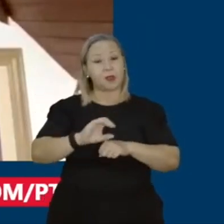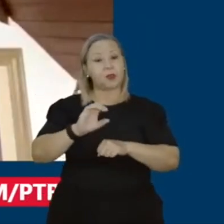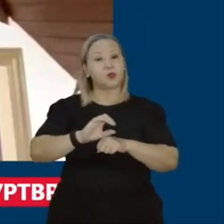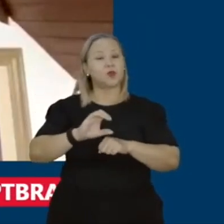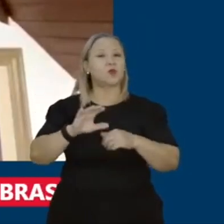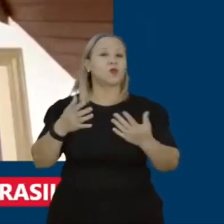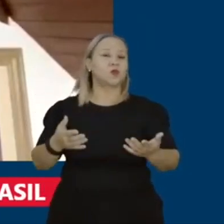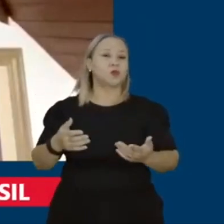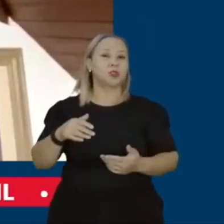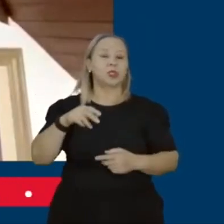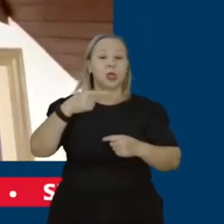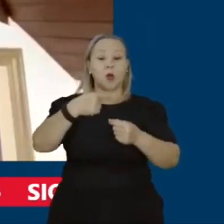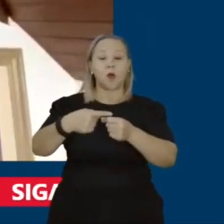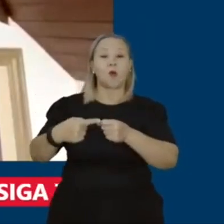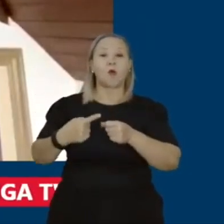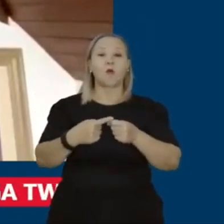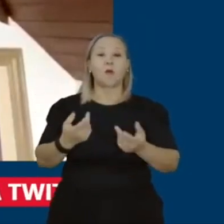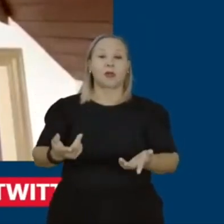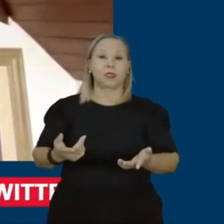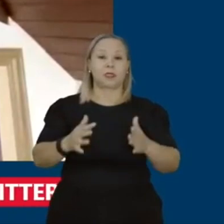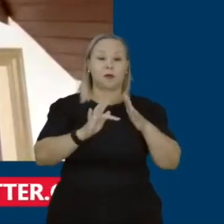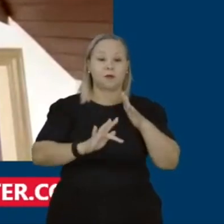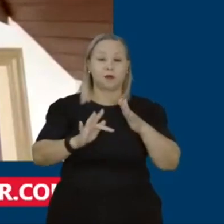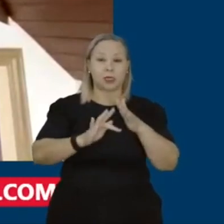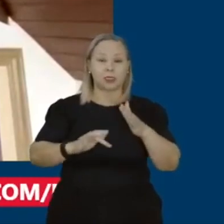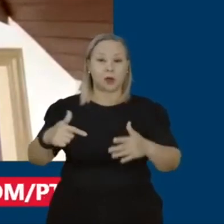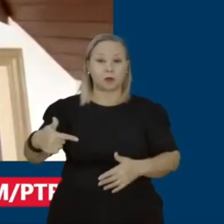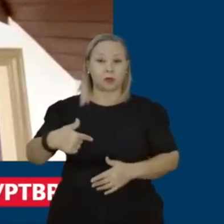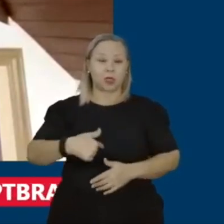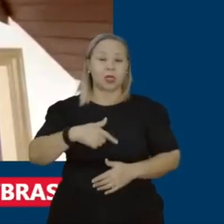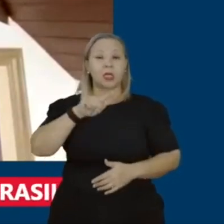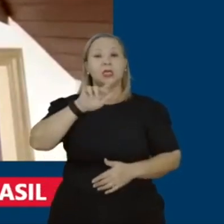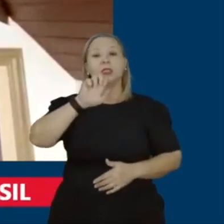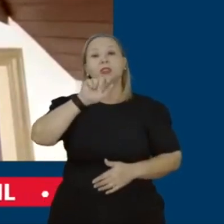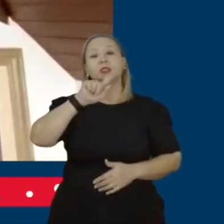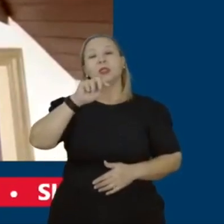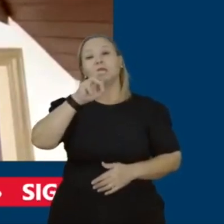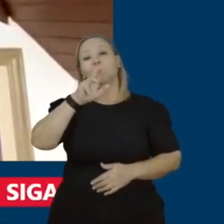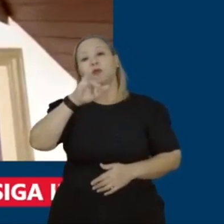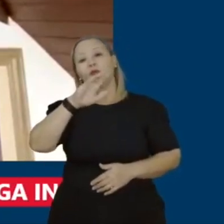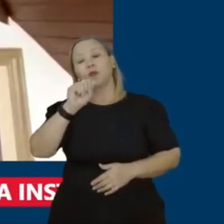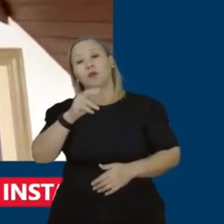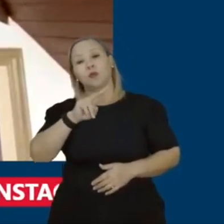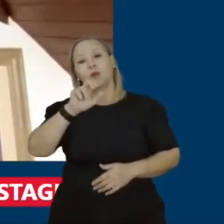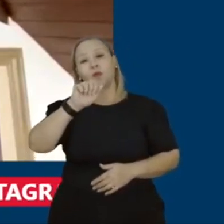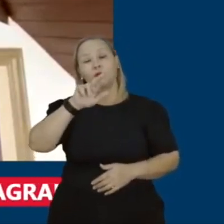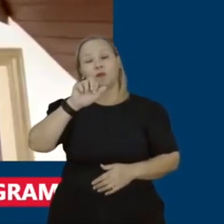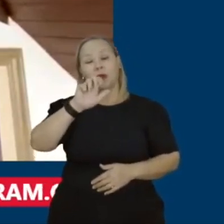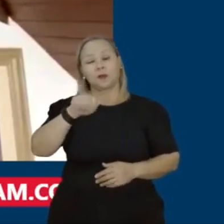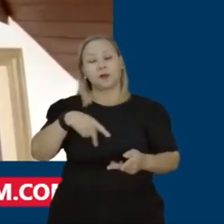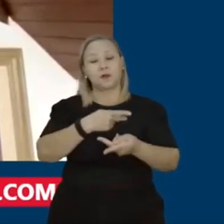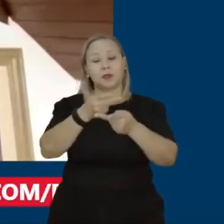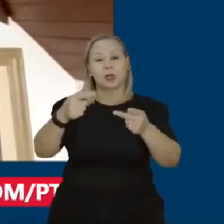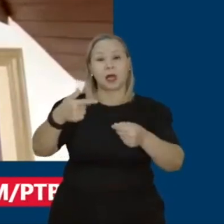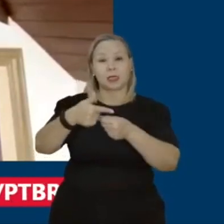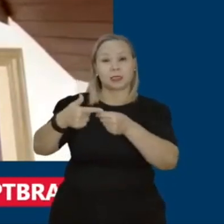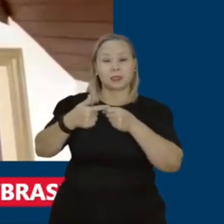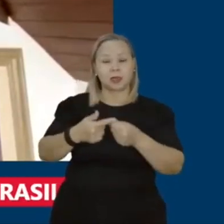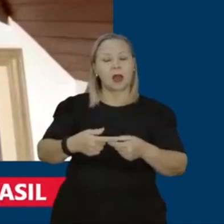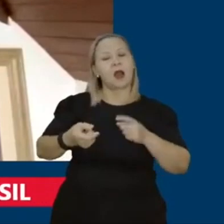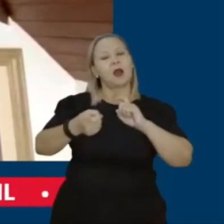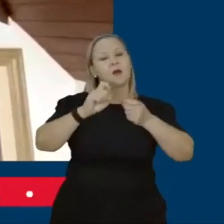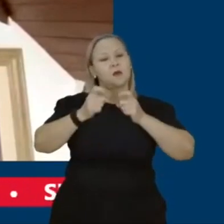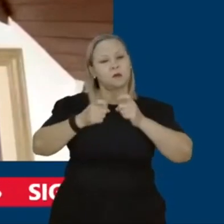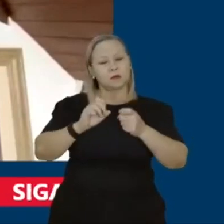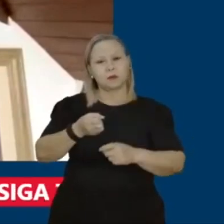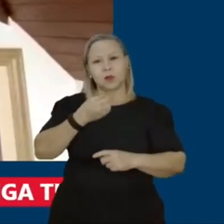Getúlio Vargas. Depois eu pus uma mochila nas costas e fui visitar as cidades mais bem administradas do